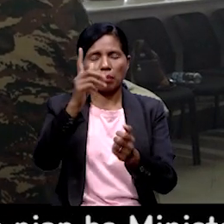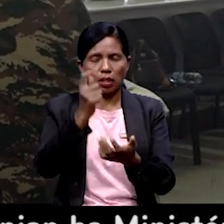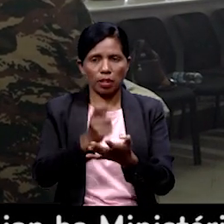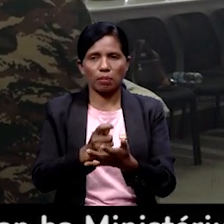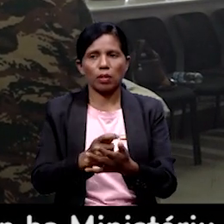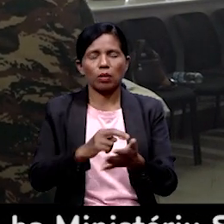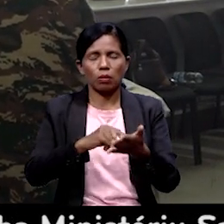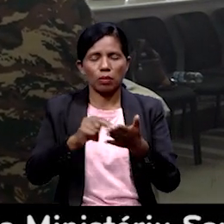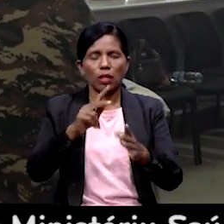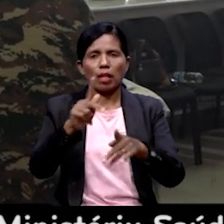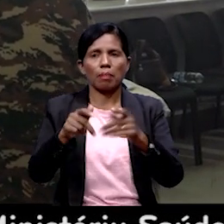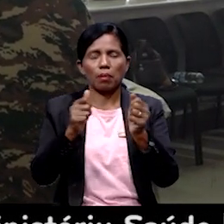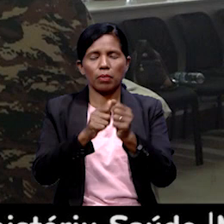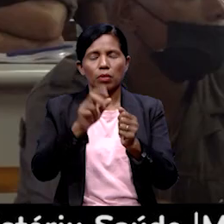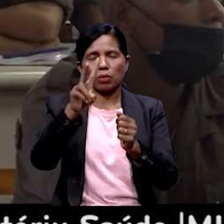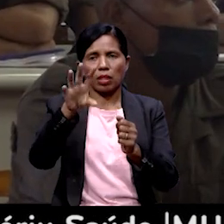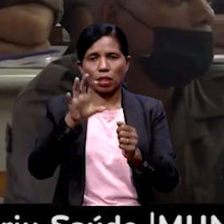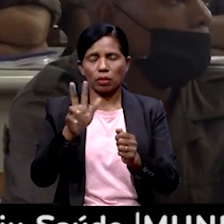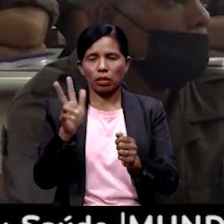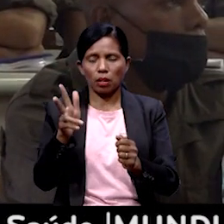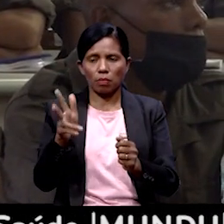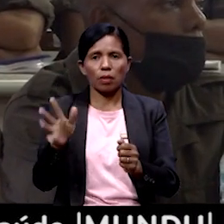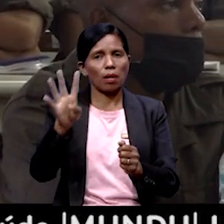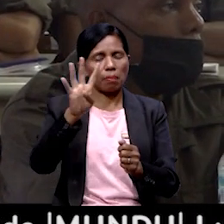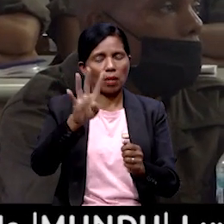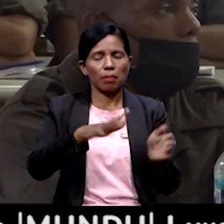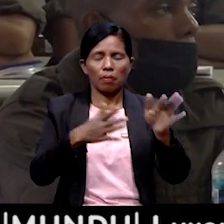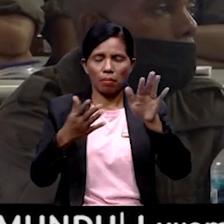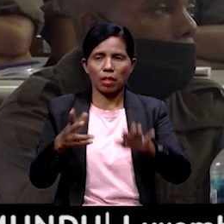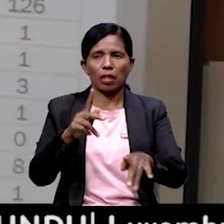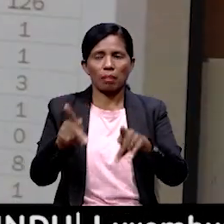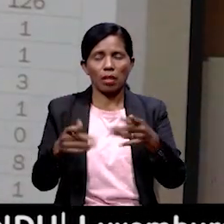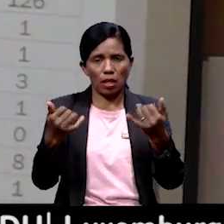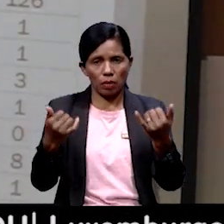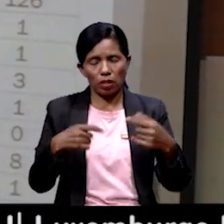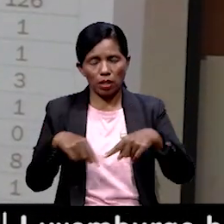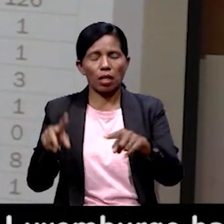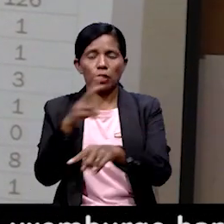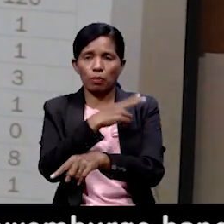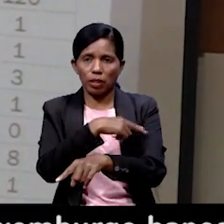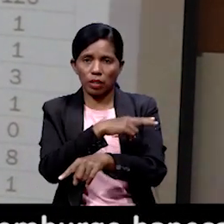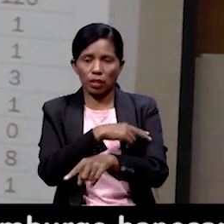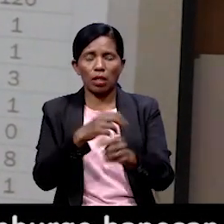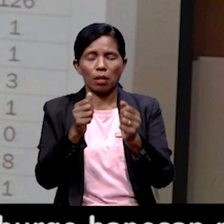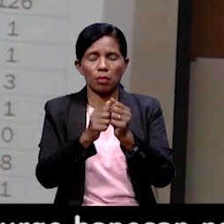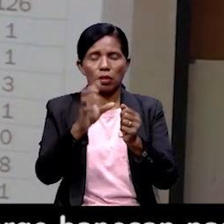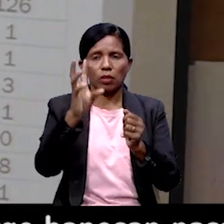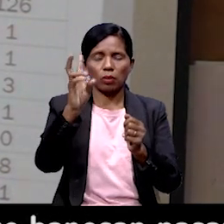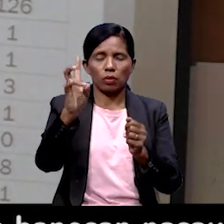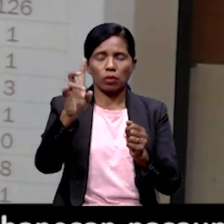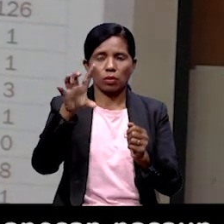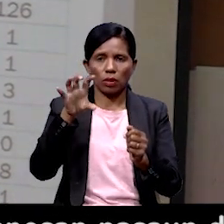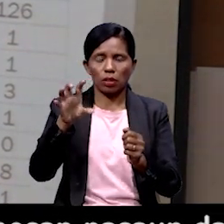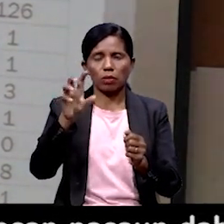ne emanaing atus rua tol nulu resinghat mak mate emanebe halau hela tratamentu atus hitu sanulu resinsia en